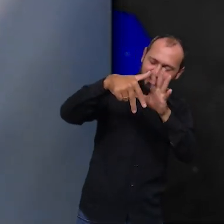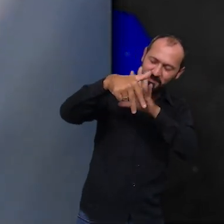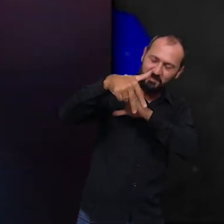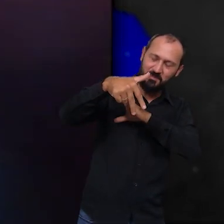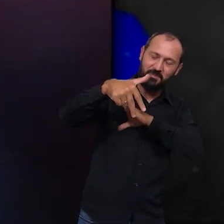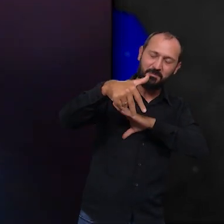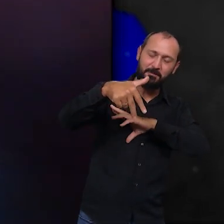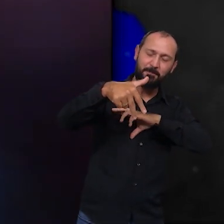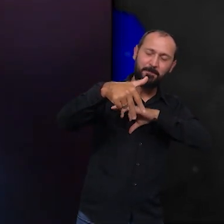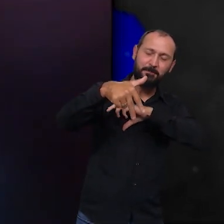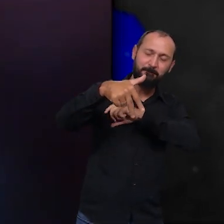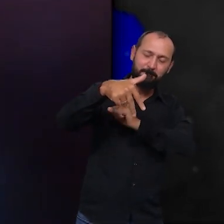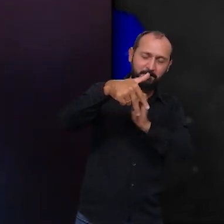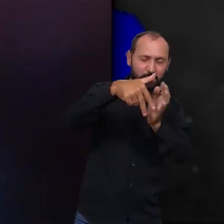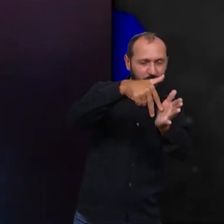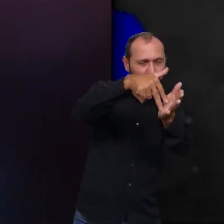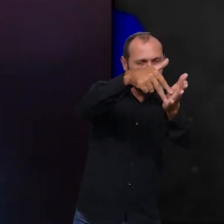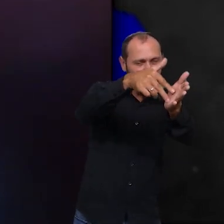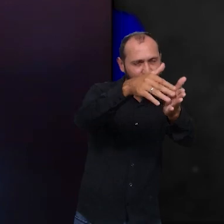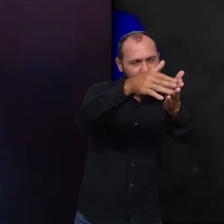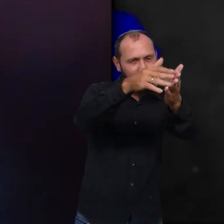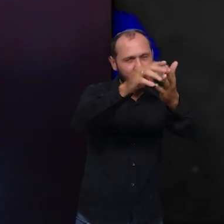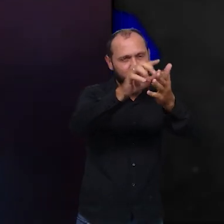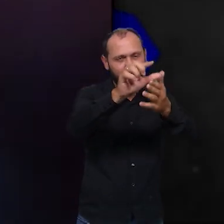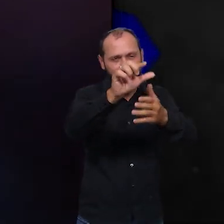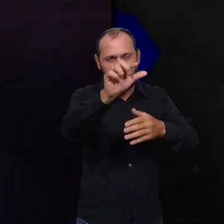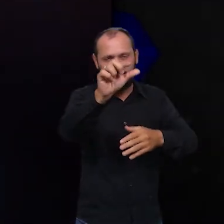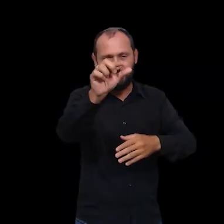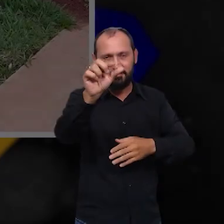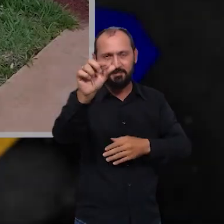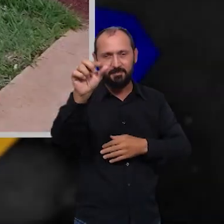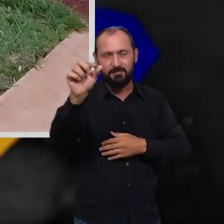querer, tu aumentas minha dor.